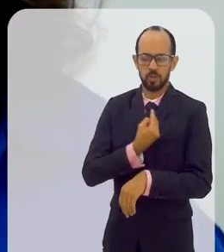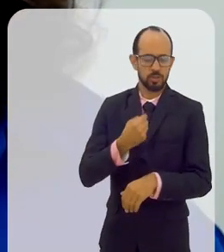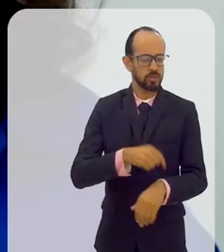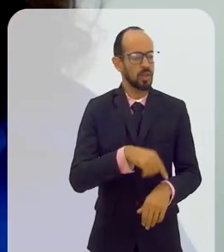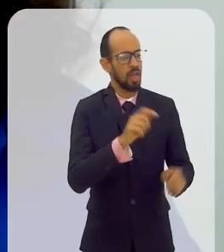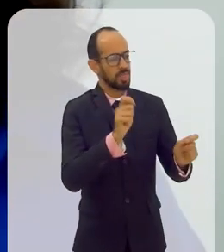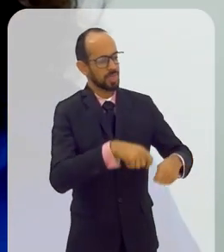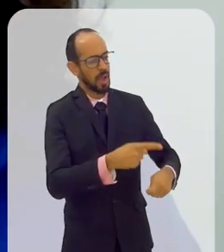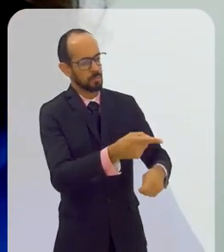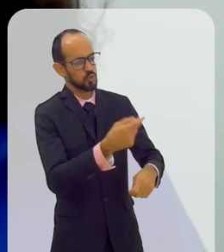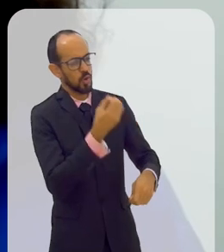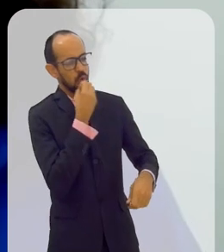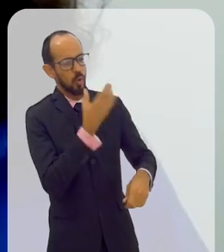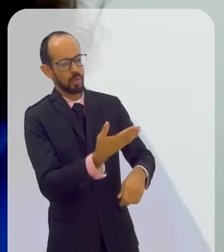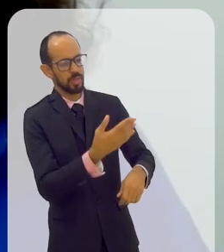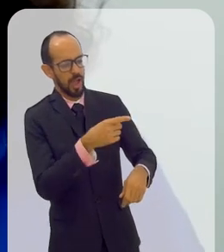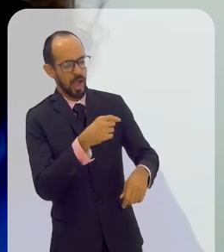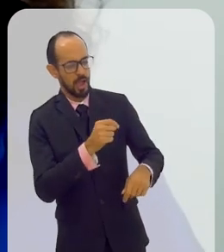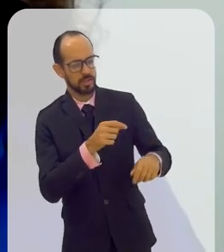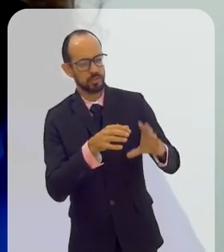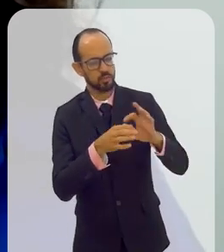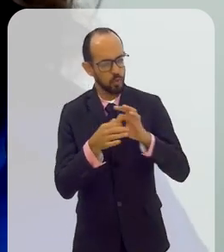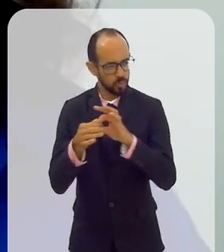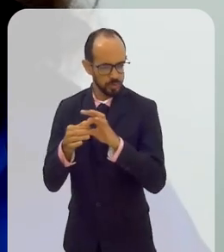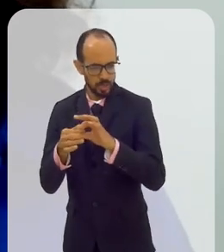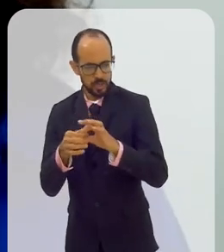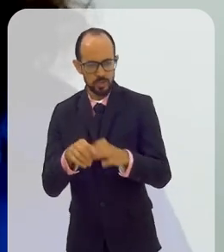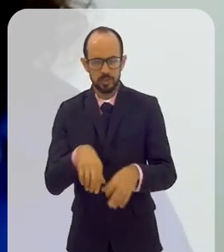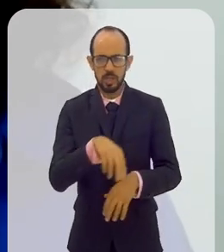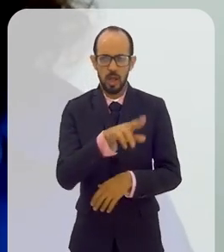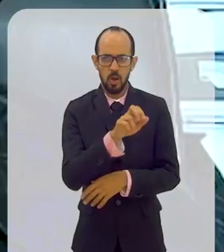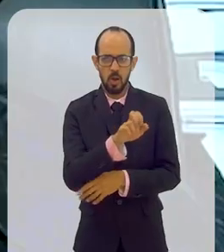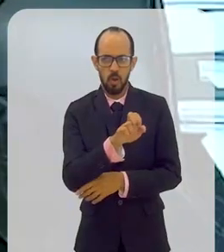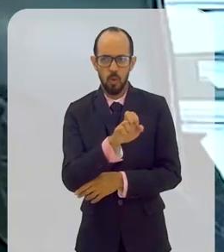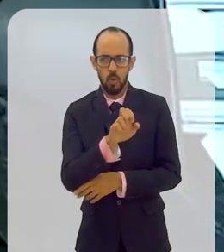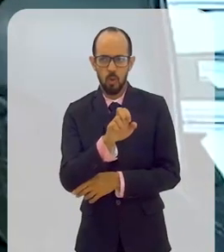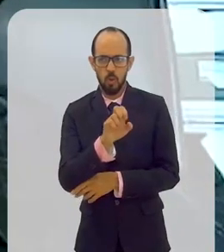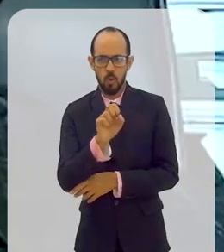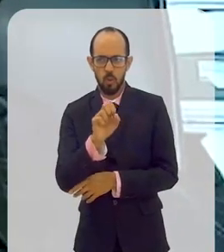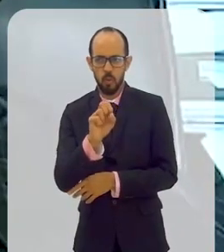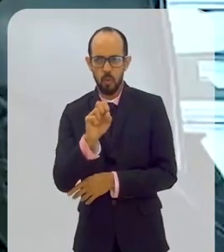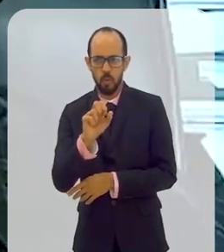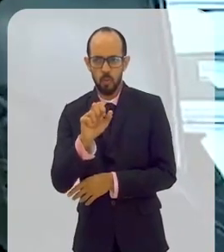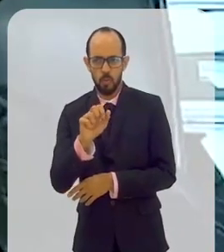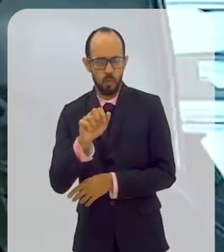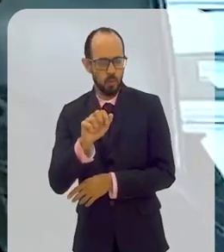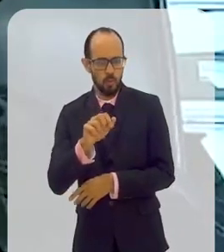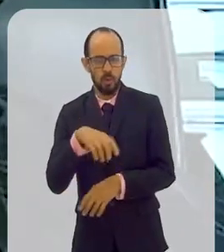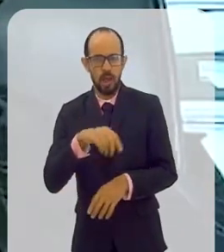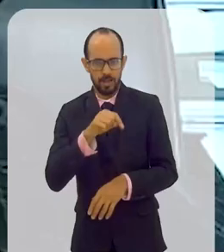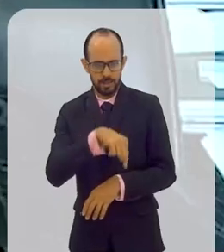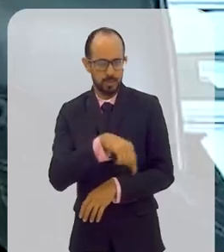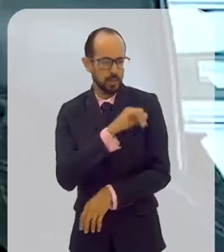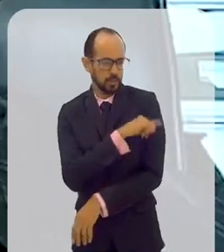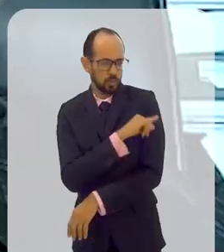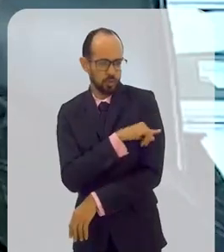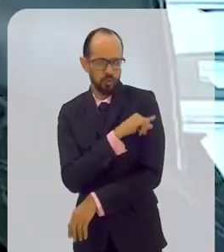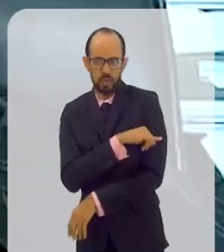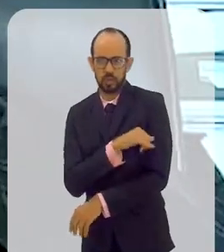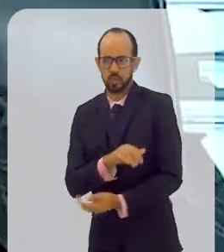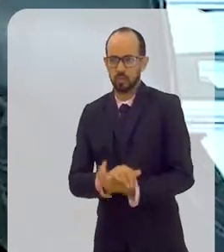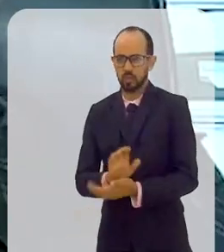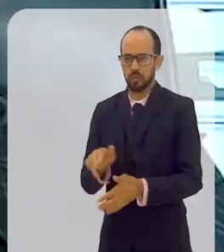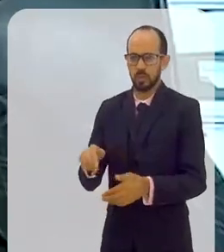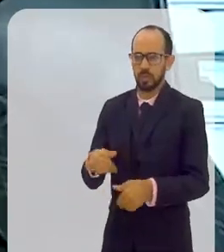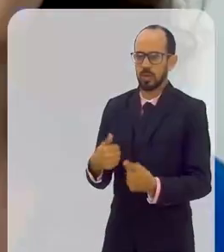um pouquinho da dimensão e da atuação da UENF no território fluminense? Na realidade, a nossa universidade, e assim queria colocar hoje, está fazendo